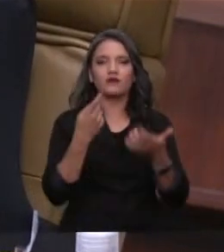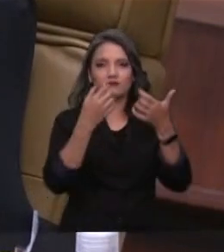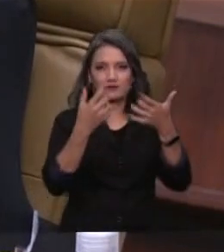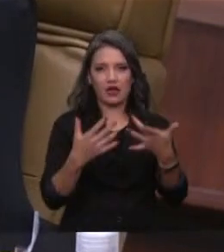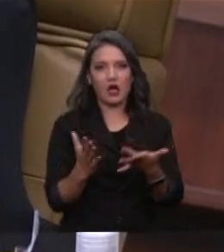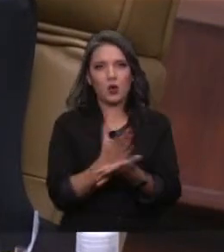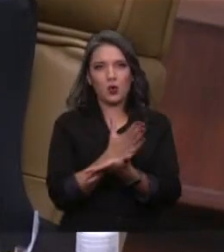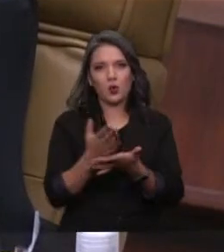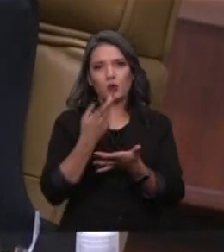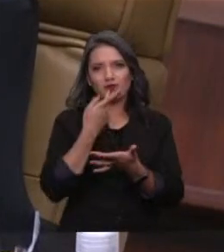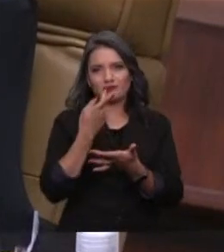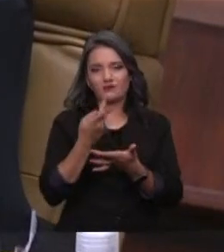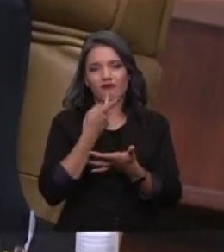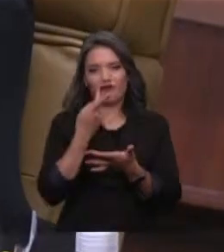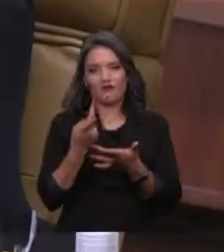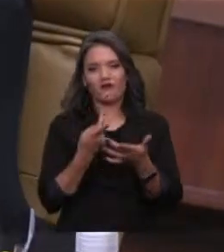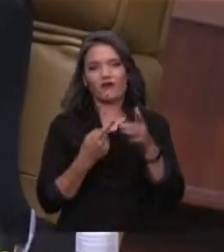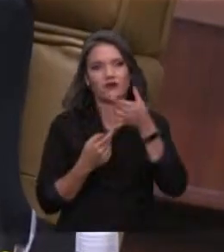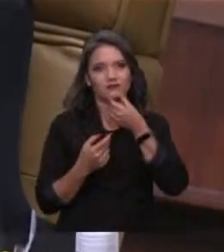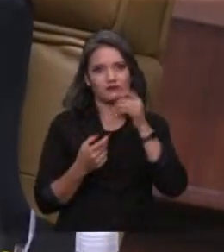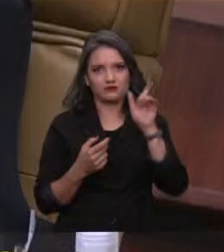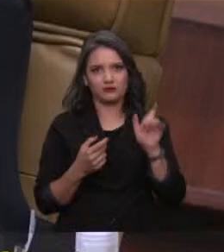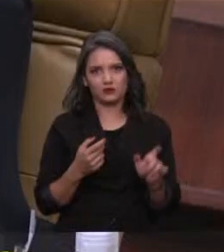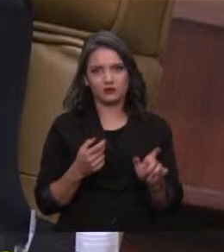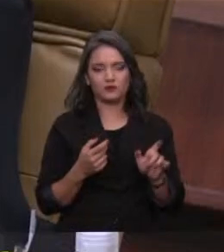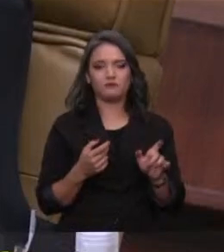algumas dessas palavras que foram ditas em juízo.